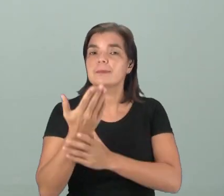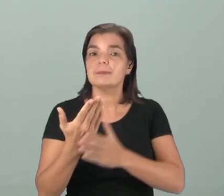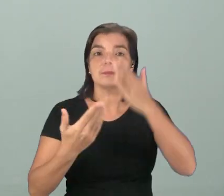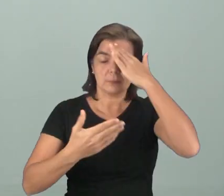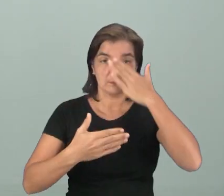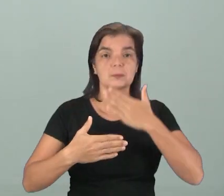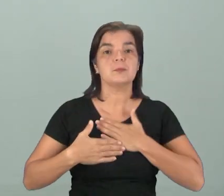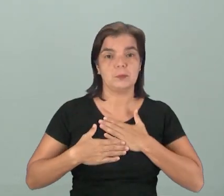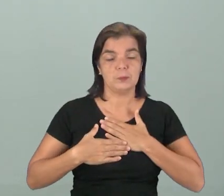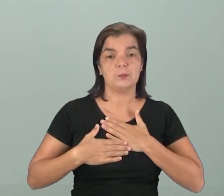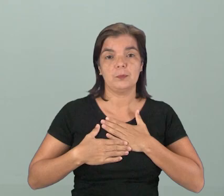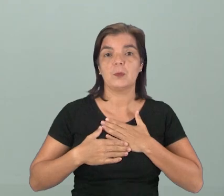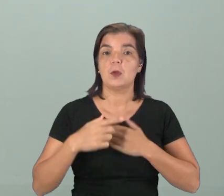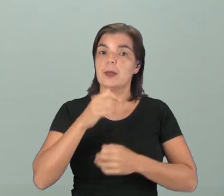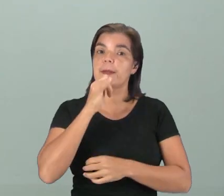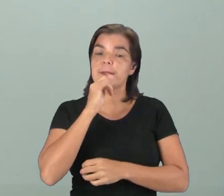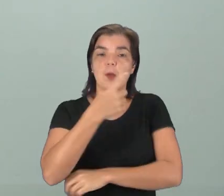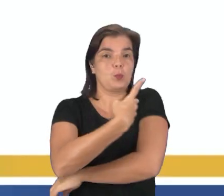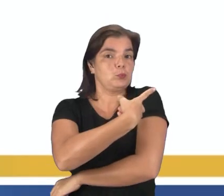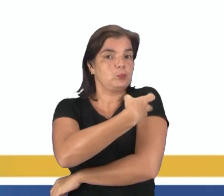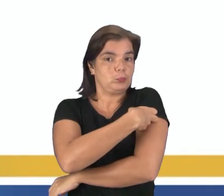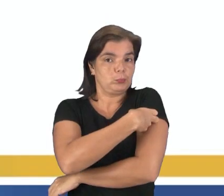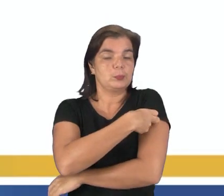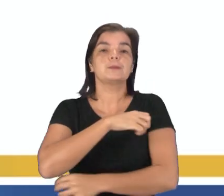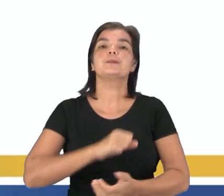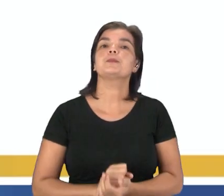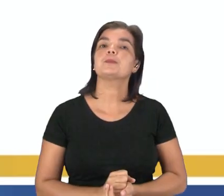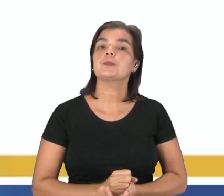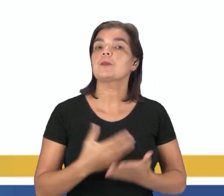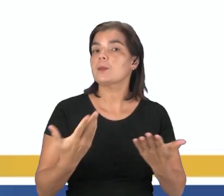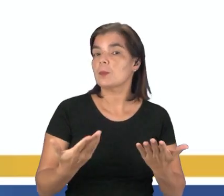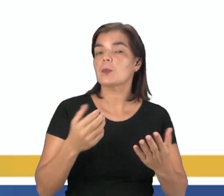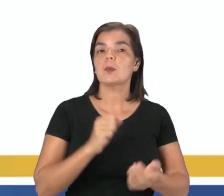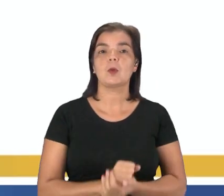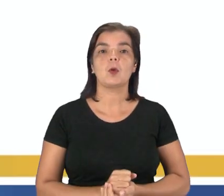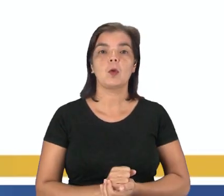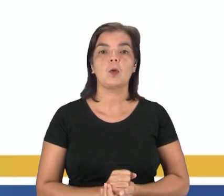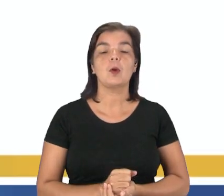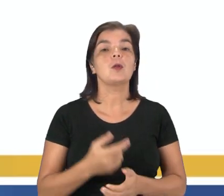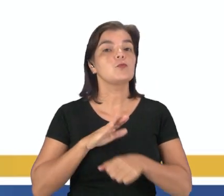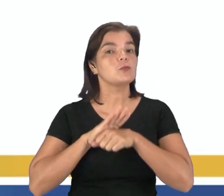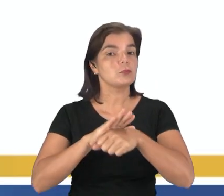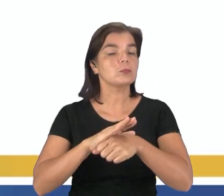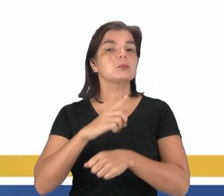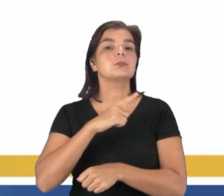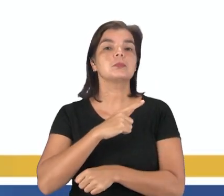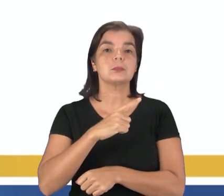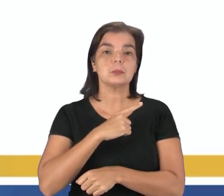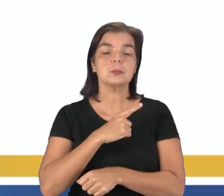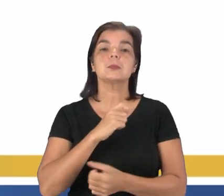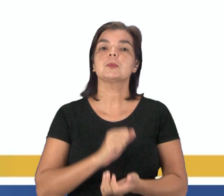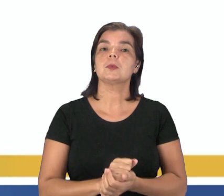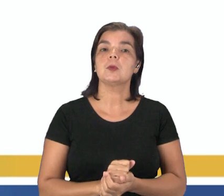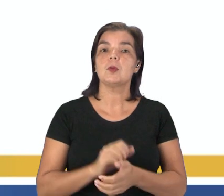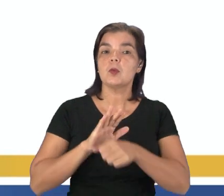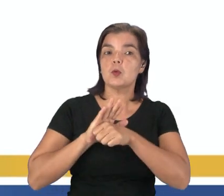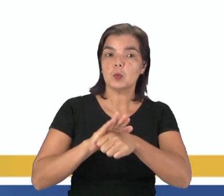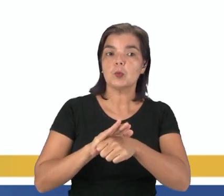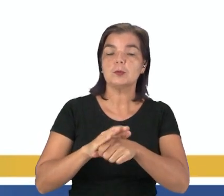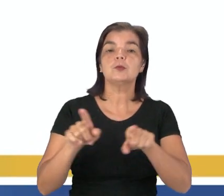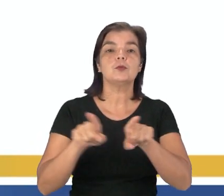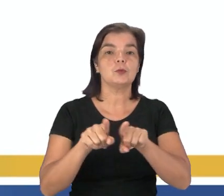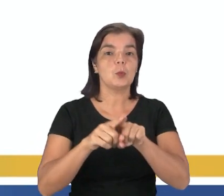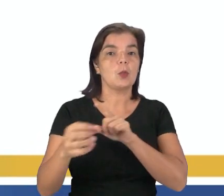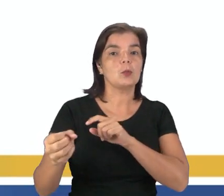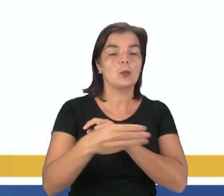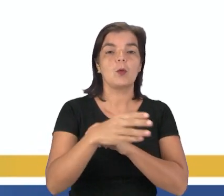no nosso corpo quando a gente toma uma vacina. Que aí vai ser o papel de ajuda que a gente vai ter, né, nesse auxílio de produção